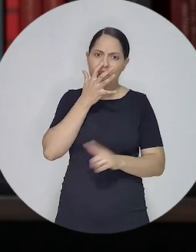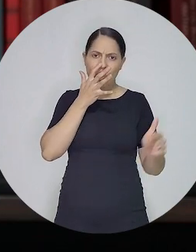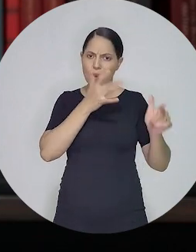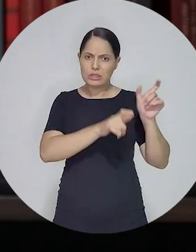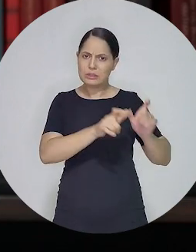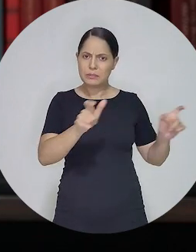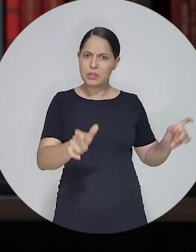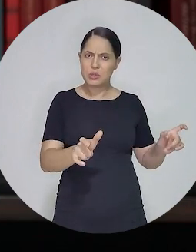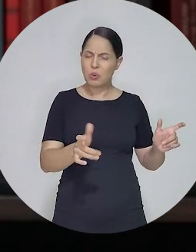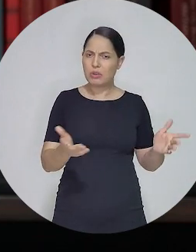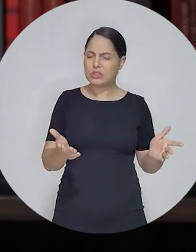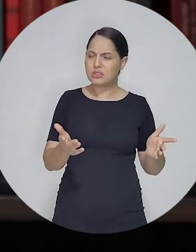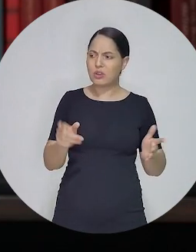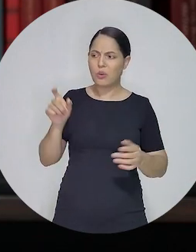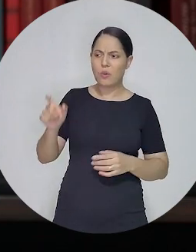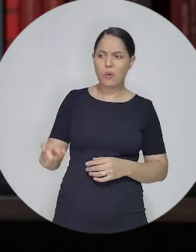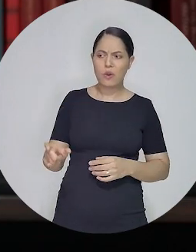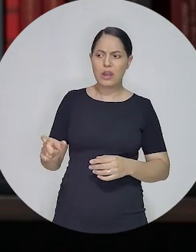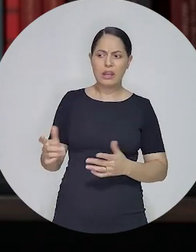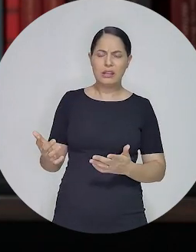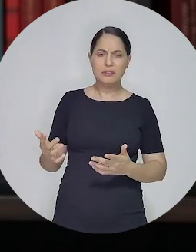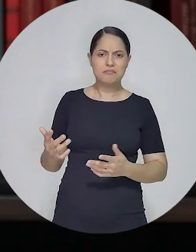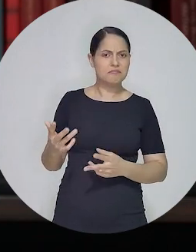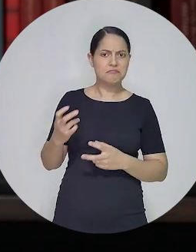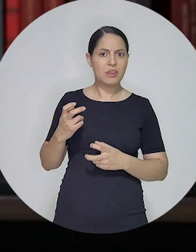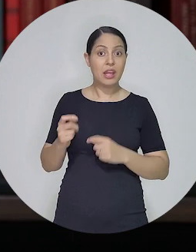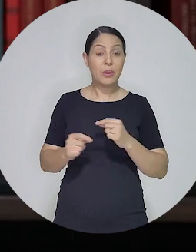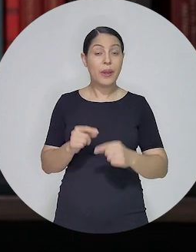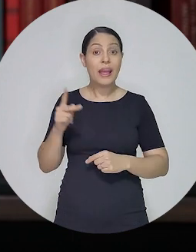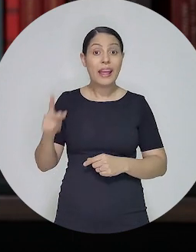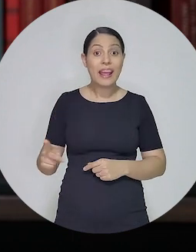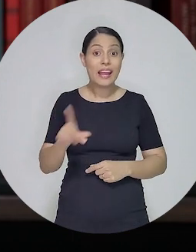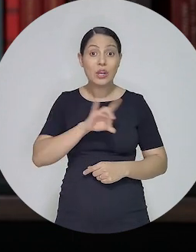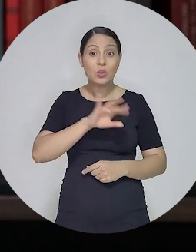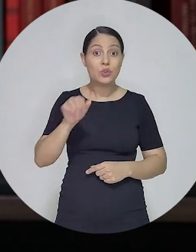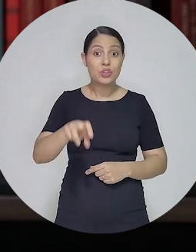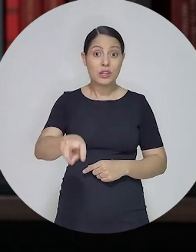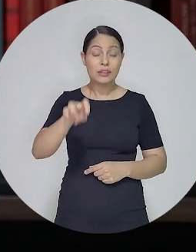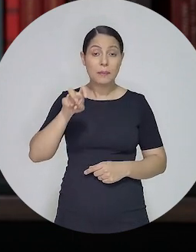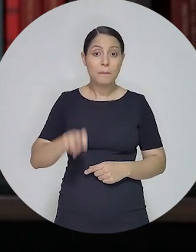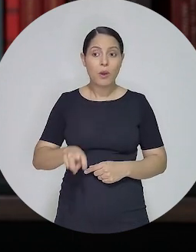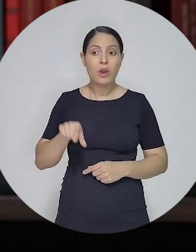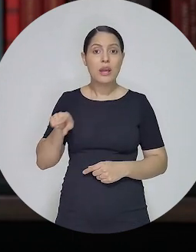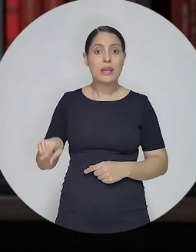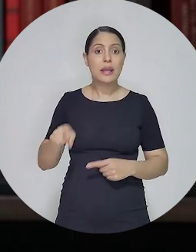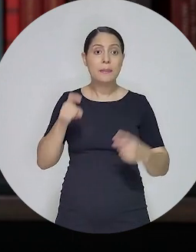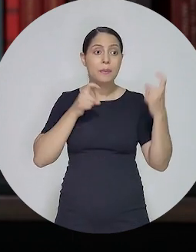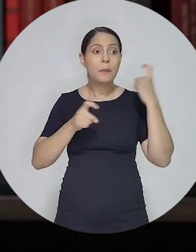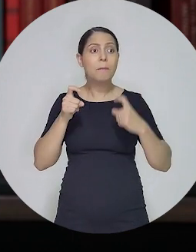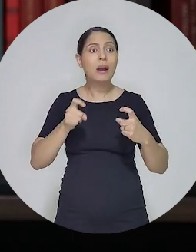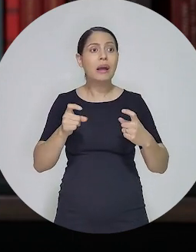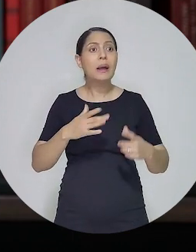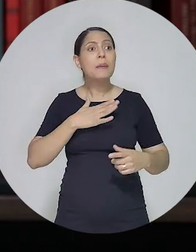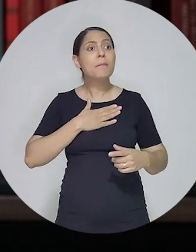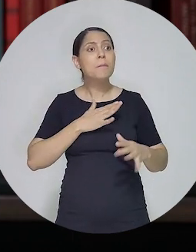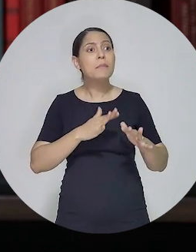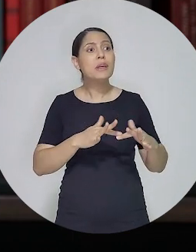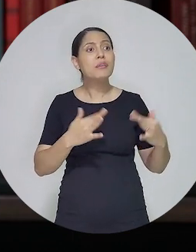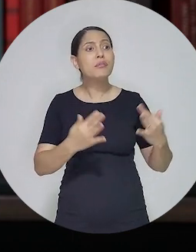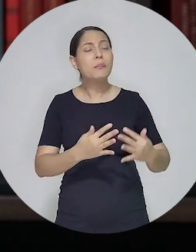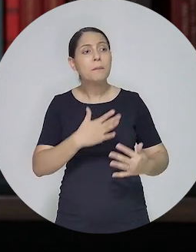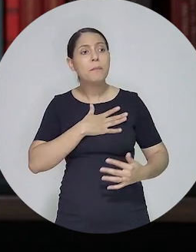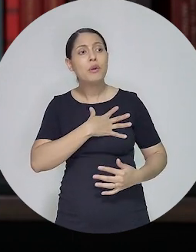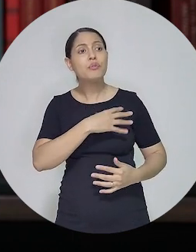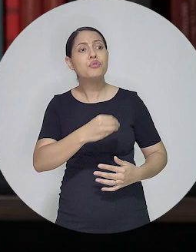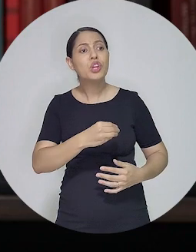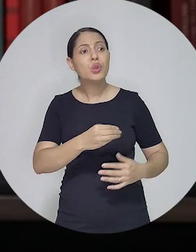e a pessoa que está sendo observada não nota. No dia da posse dele, ele preocupado com os filhos,